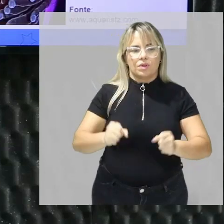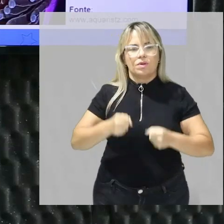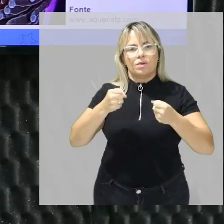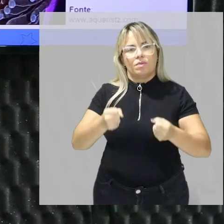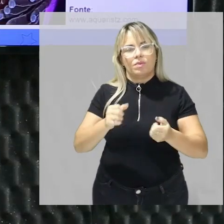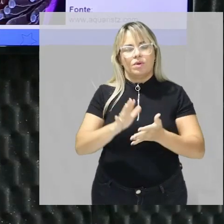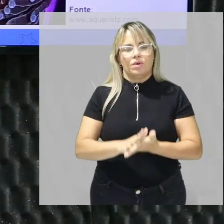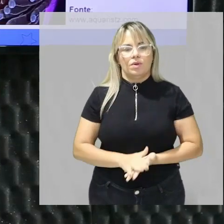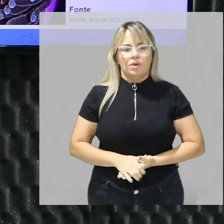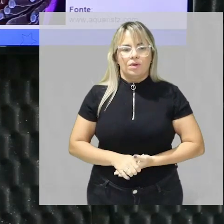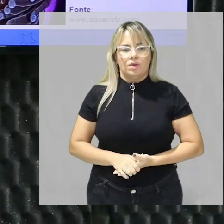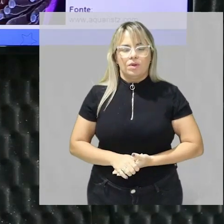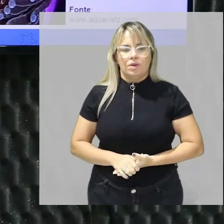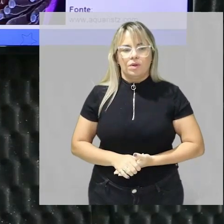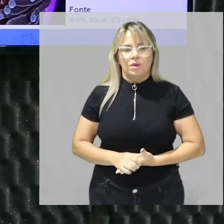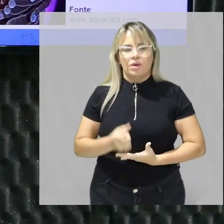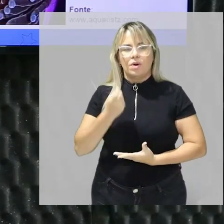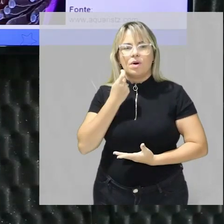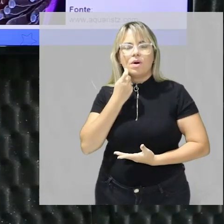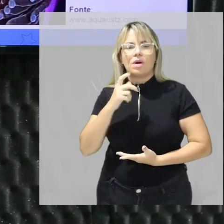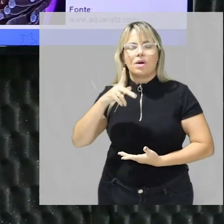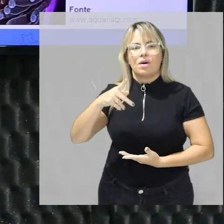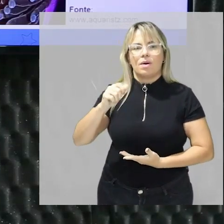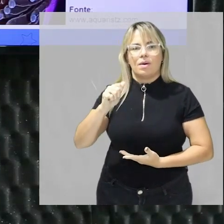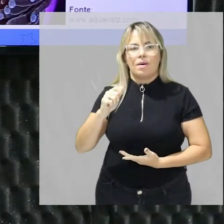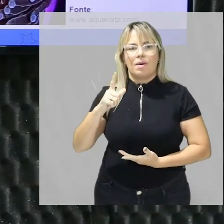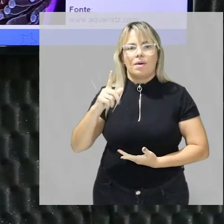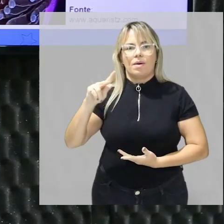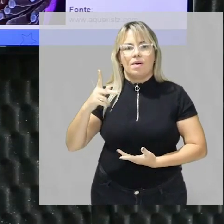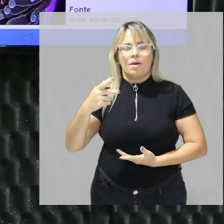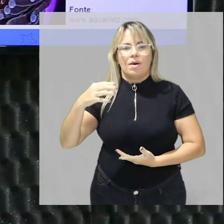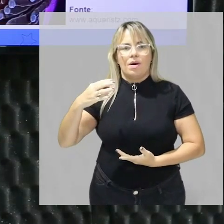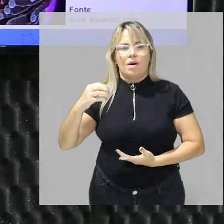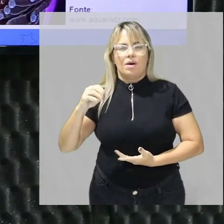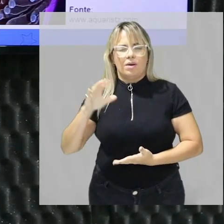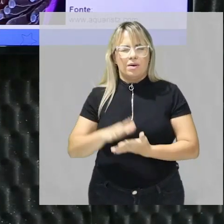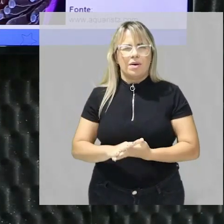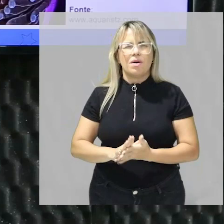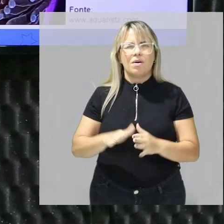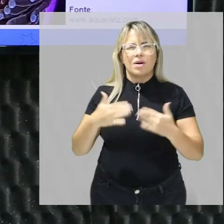mencionar, é o caso do peixe palhaço. Né? Sabe aquele filmezinho do